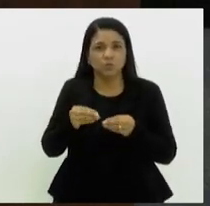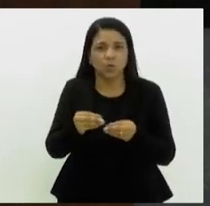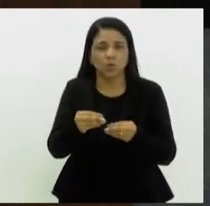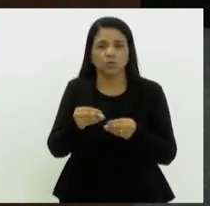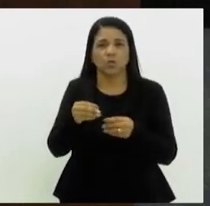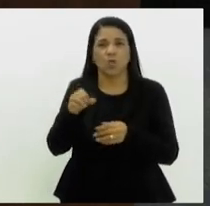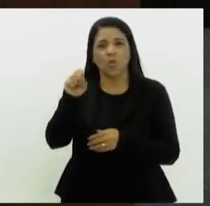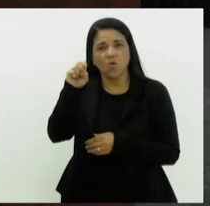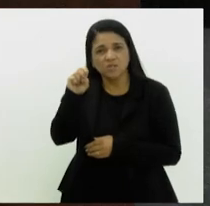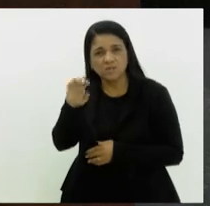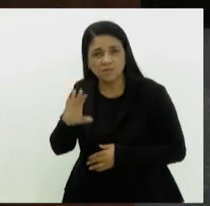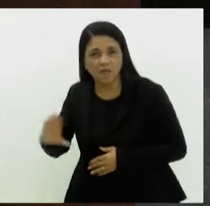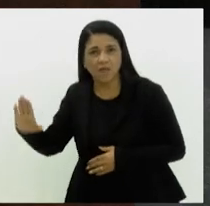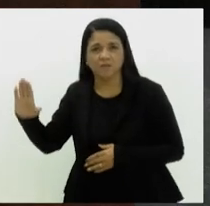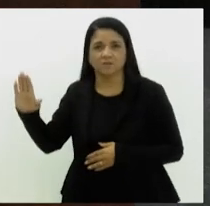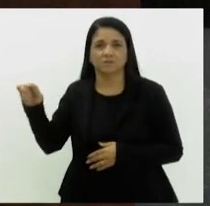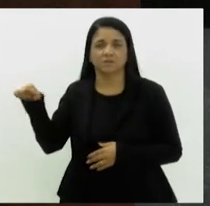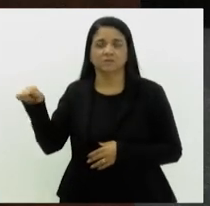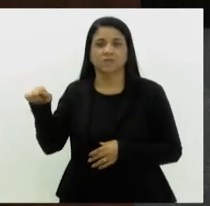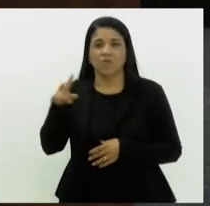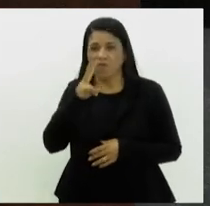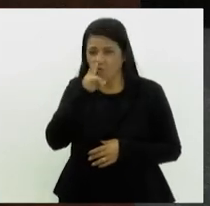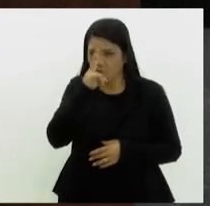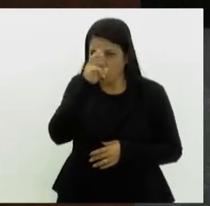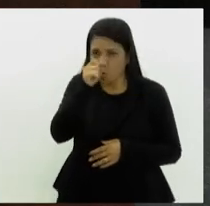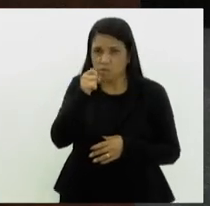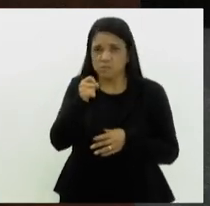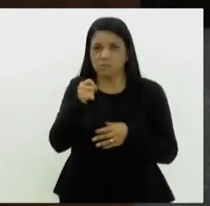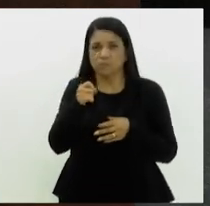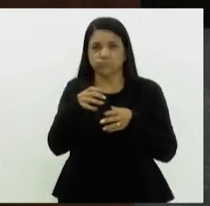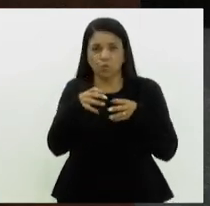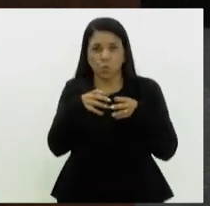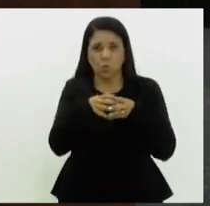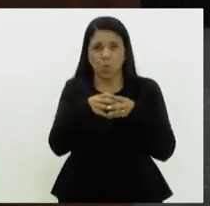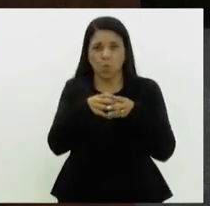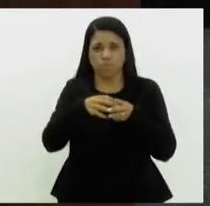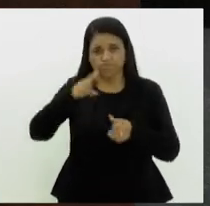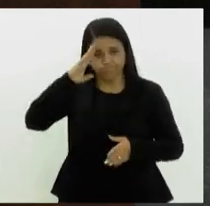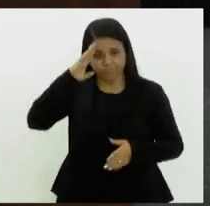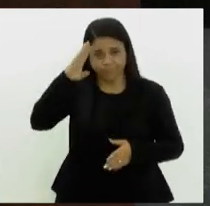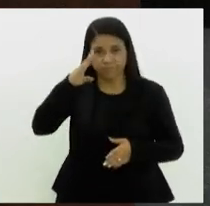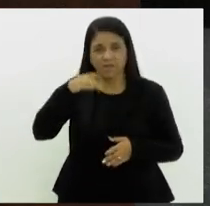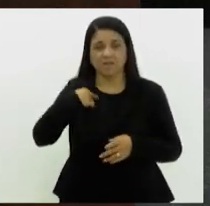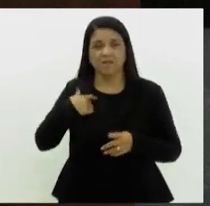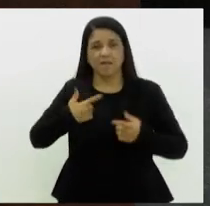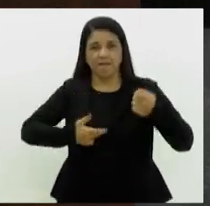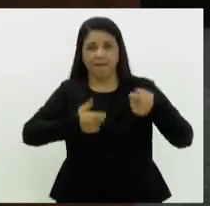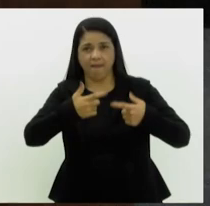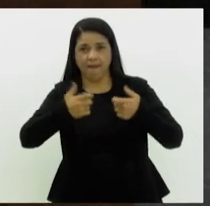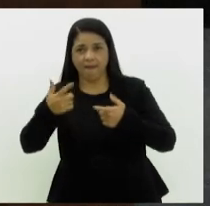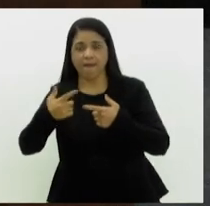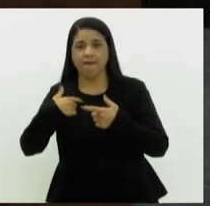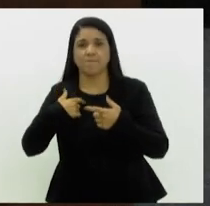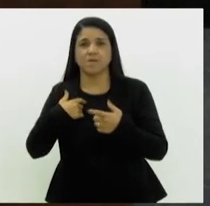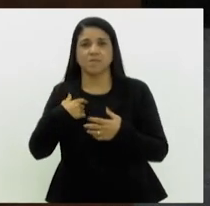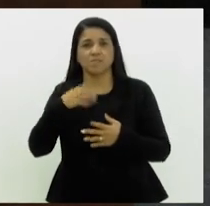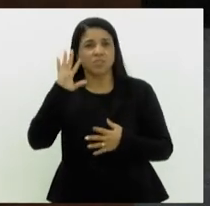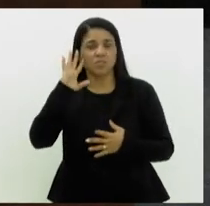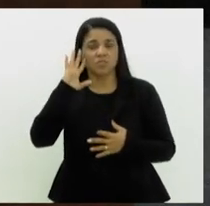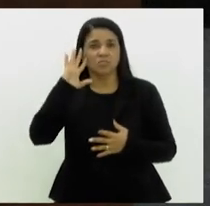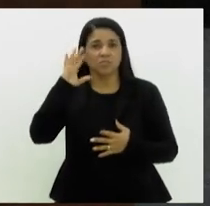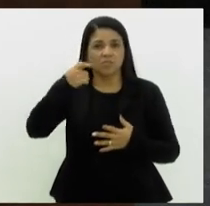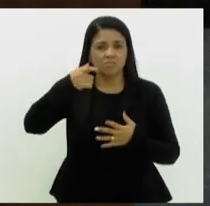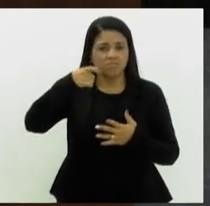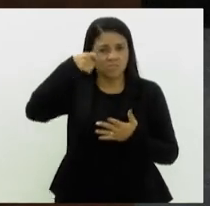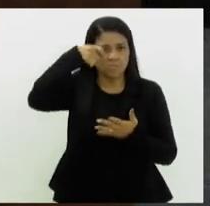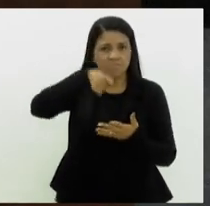maior força de guerra e operacional do mundo e usa isso para dominar a economia e a produção global, com o argumento